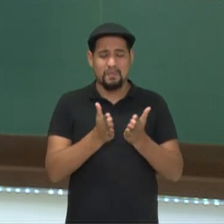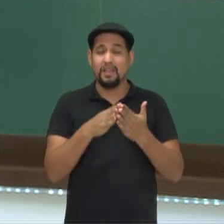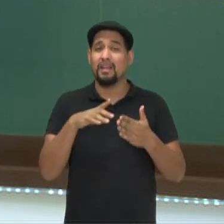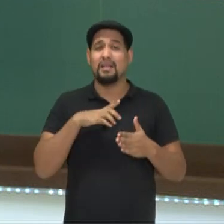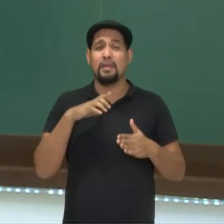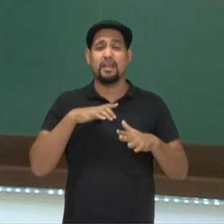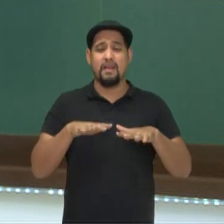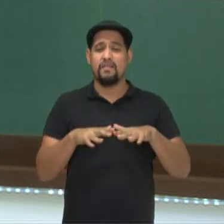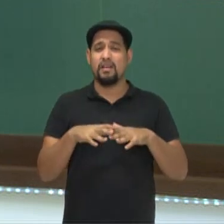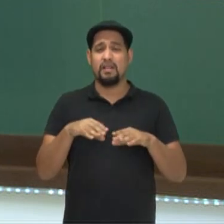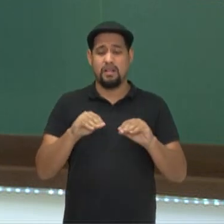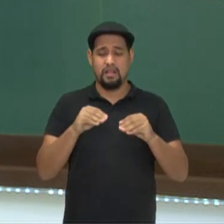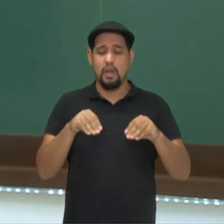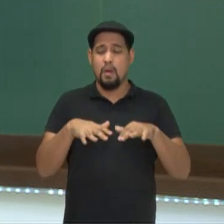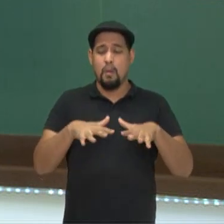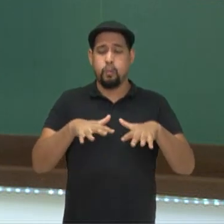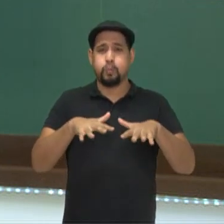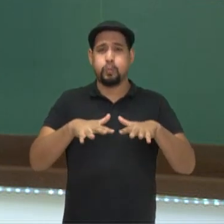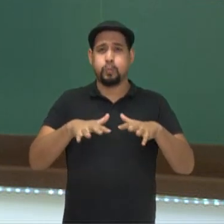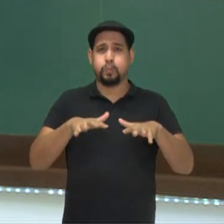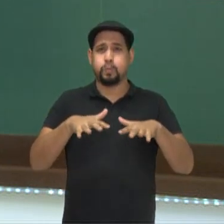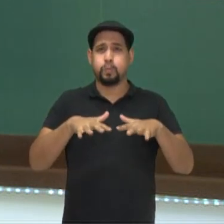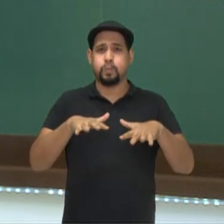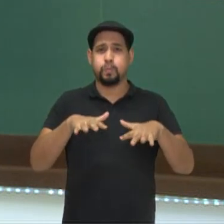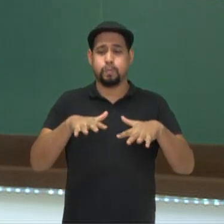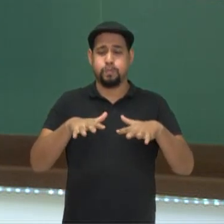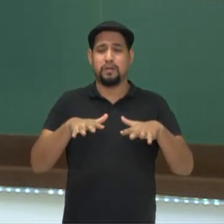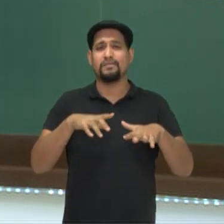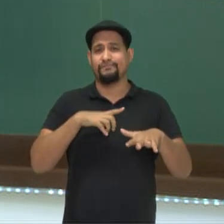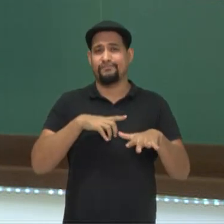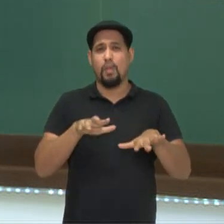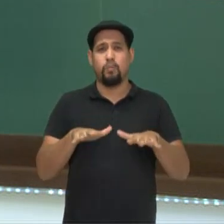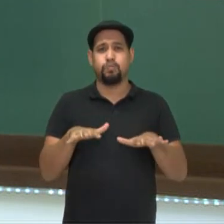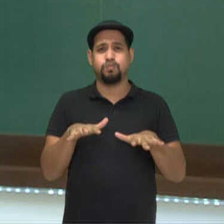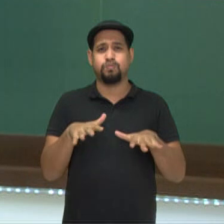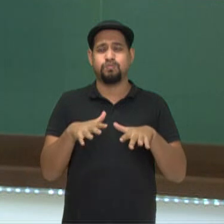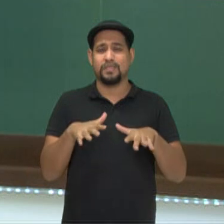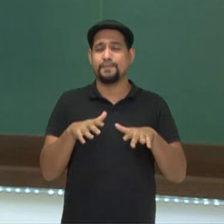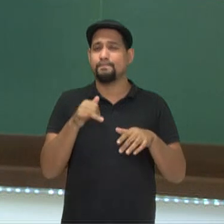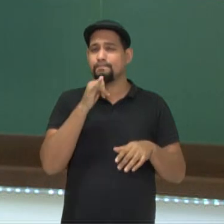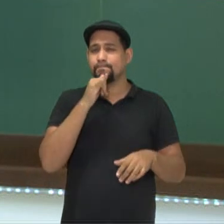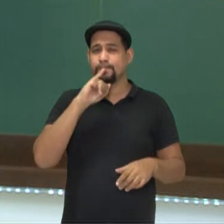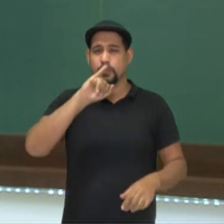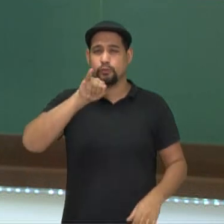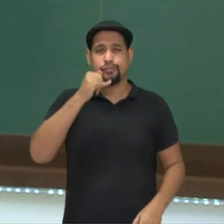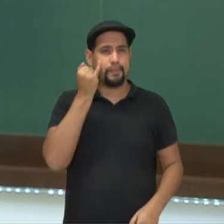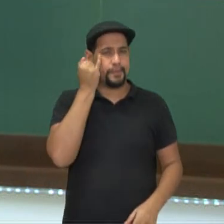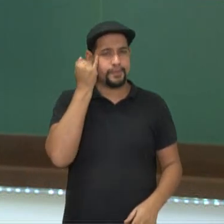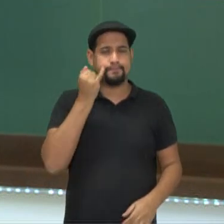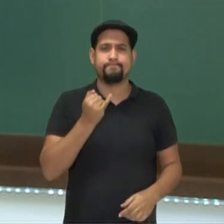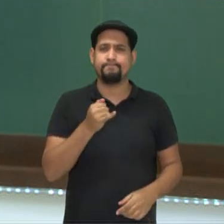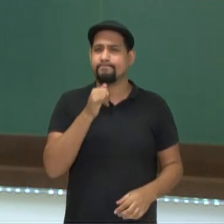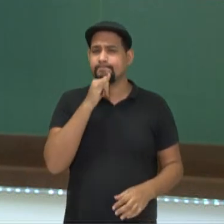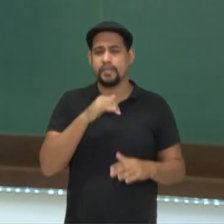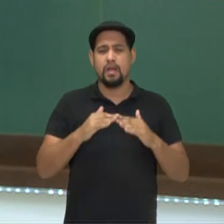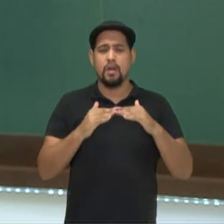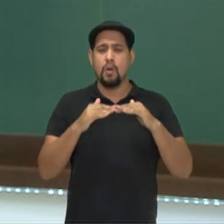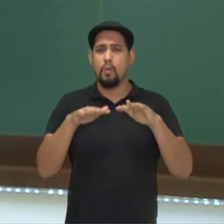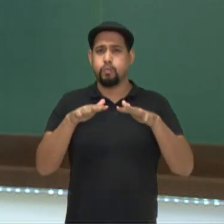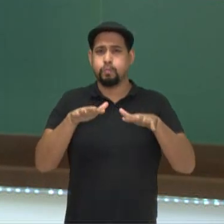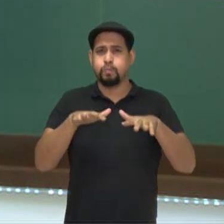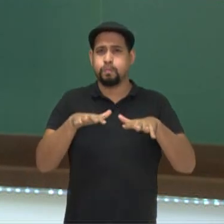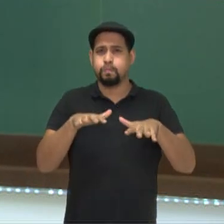terremoto. Nesse terremoto, eles não conseguiram se recuperar, porque no Japão acontecem os tremores de